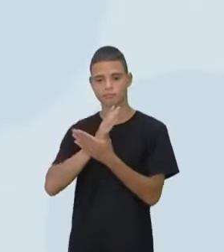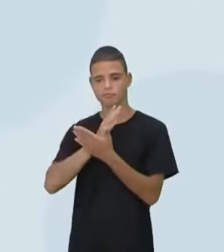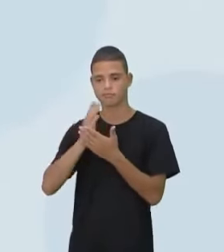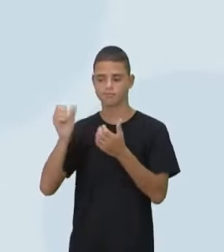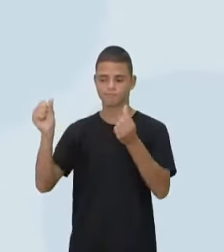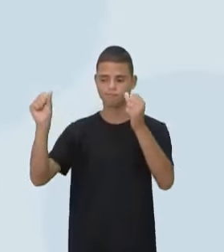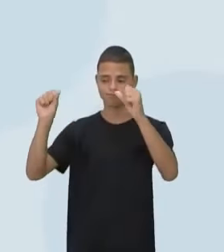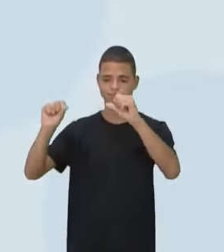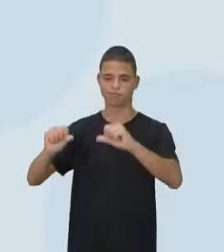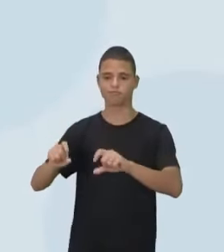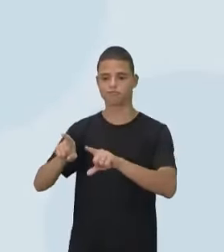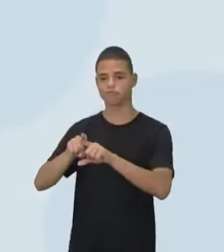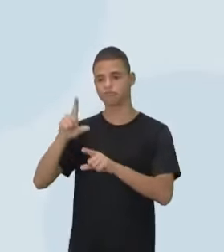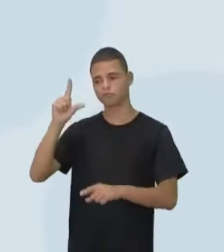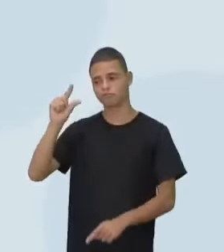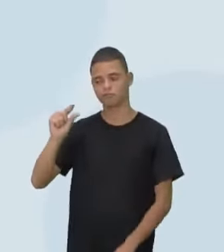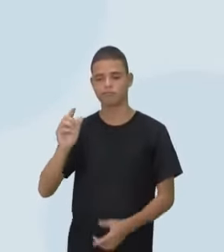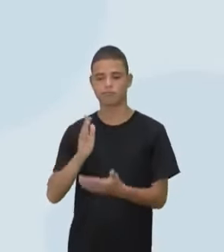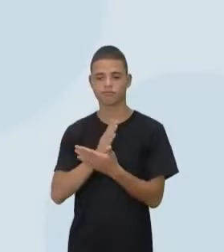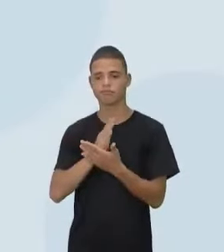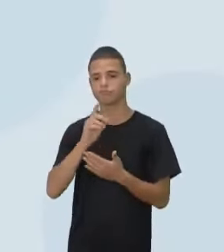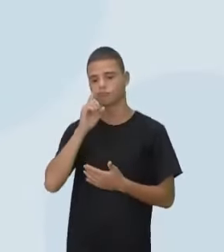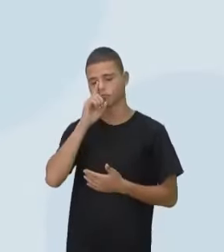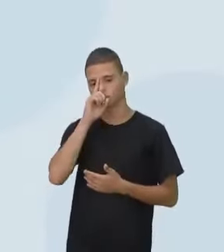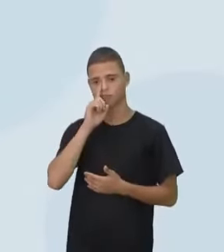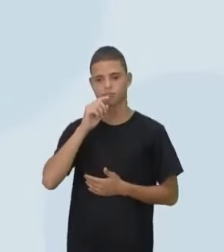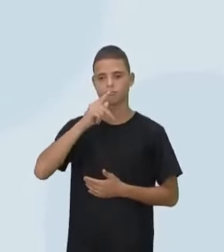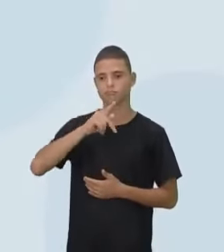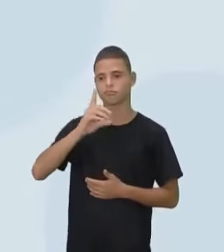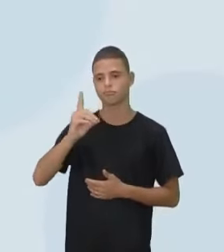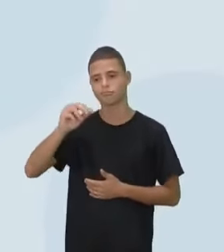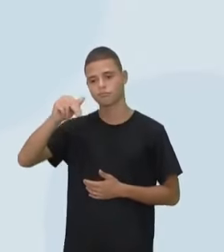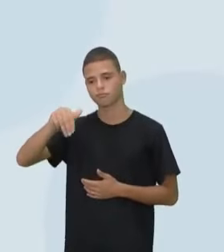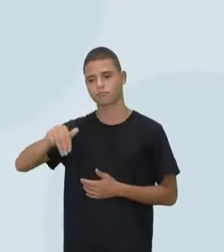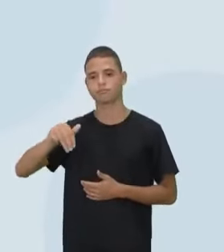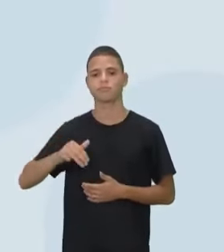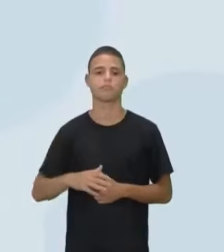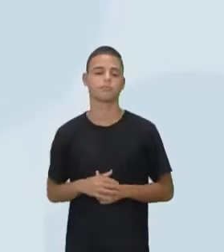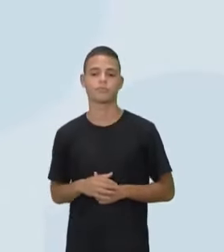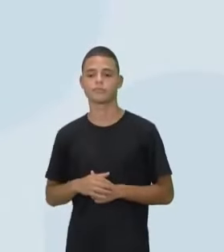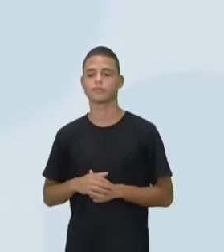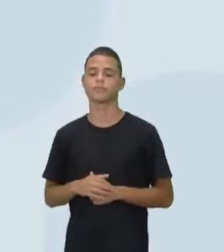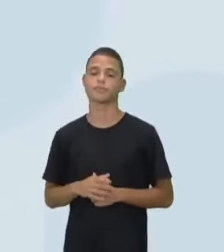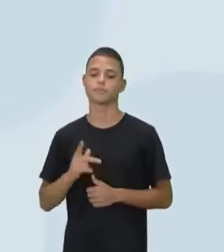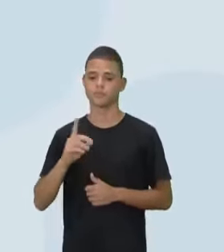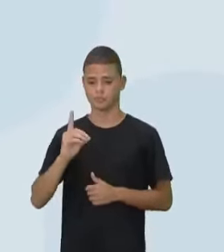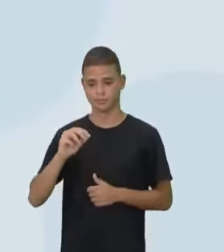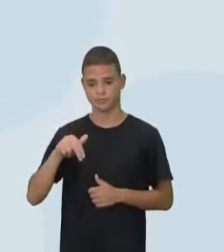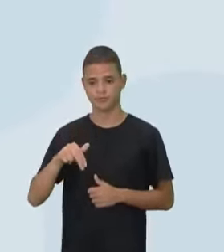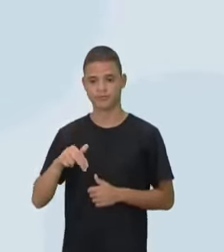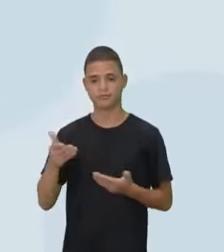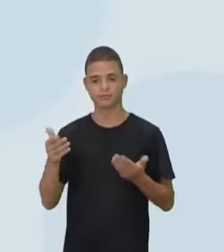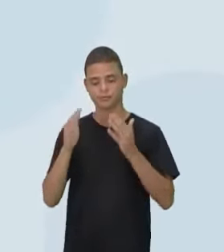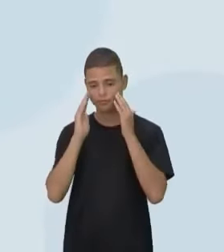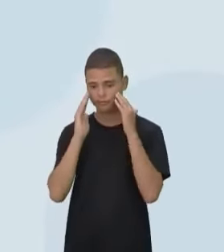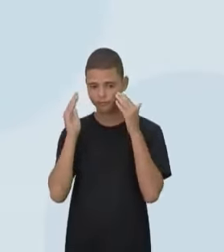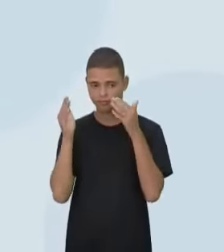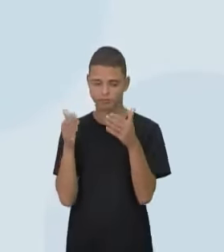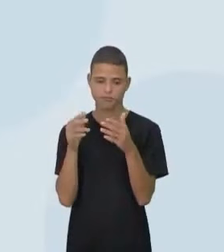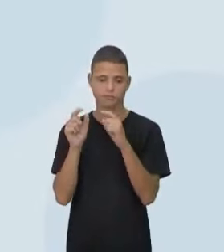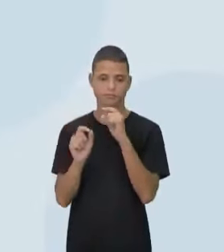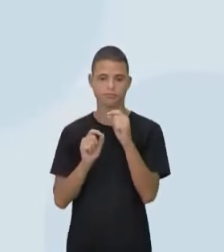e Redução de Riscos, o PDN, tá bom? Muito bem, então o foco hoje vai ser